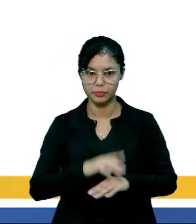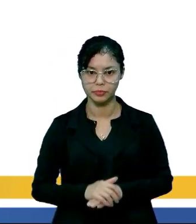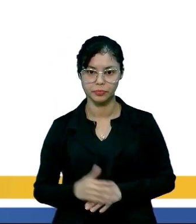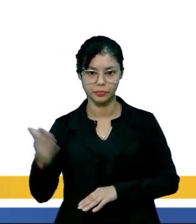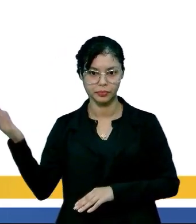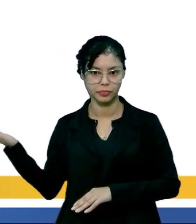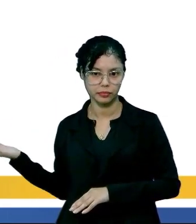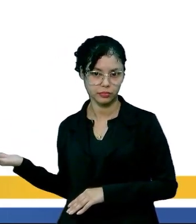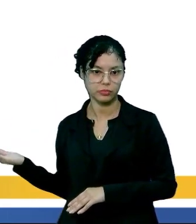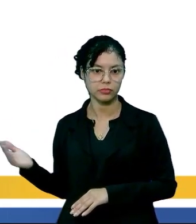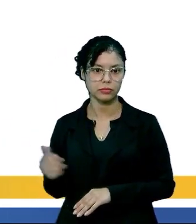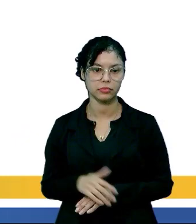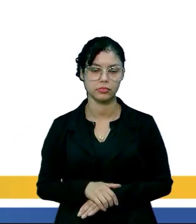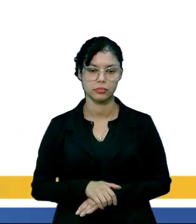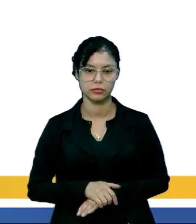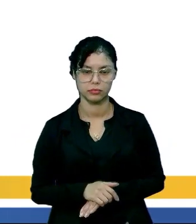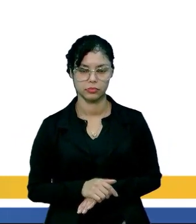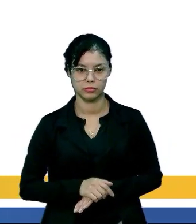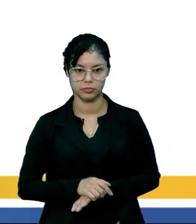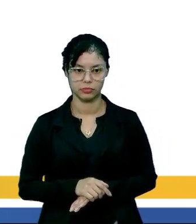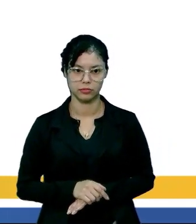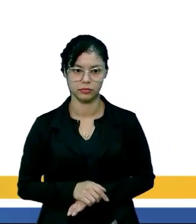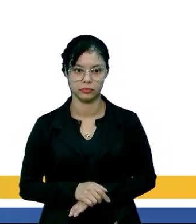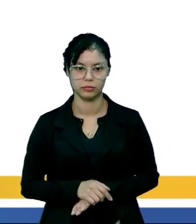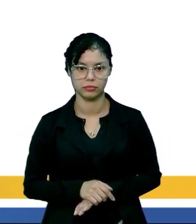temos. Olha aí.